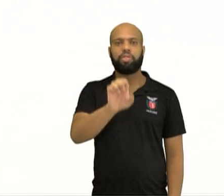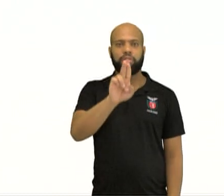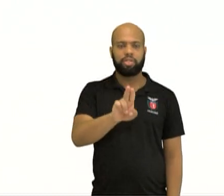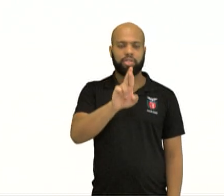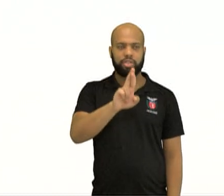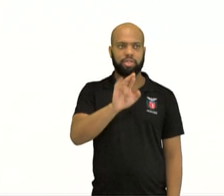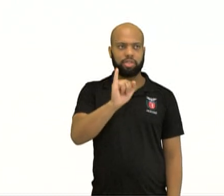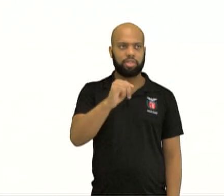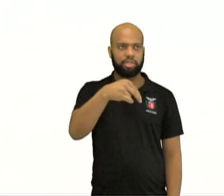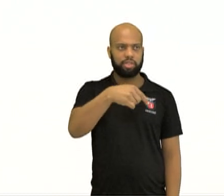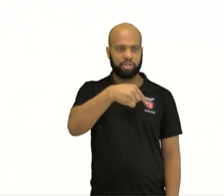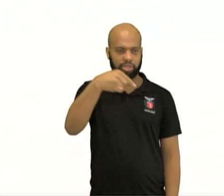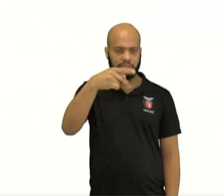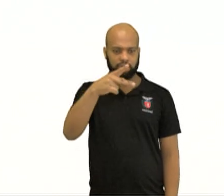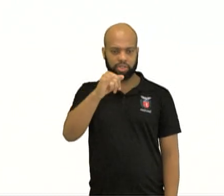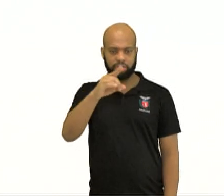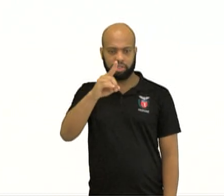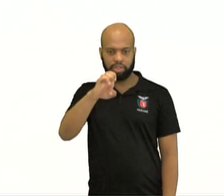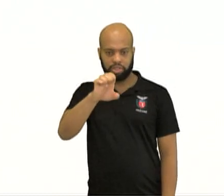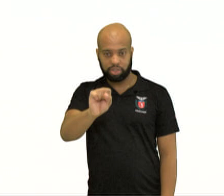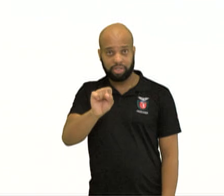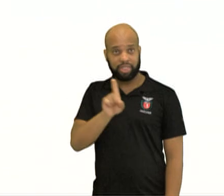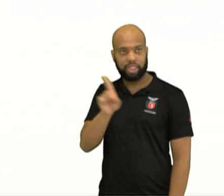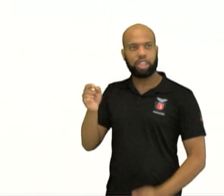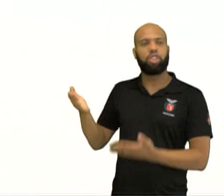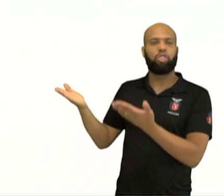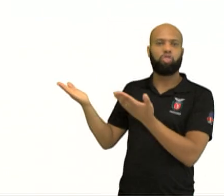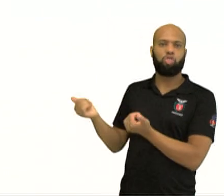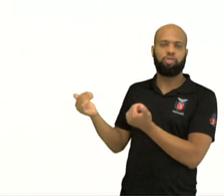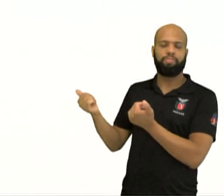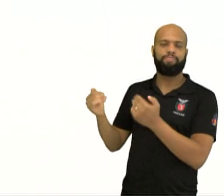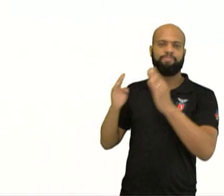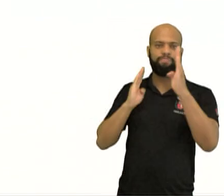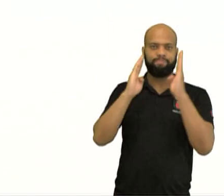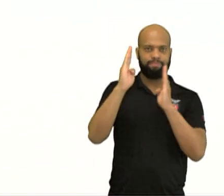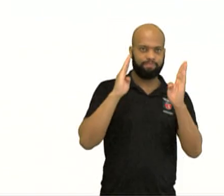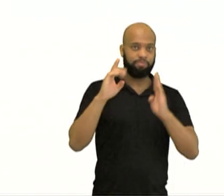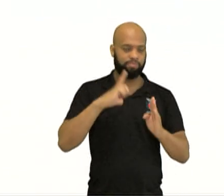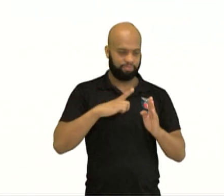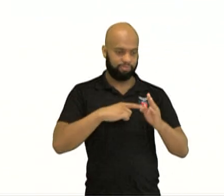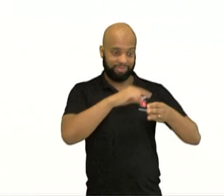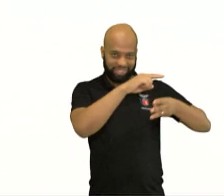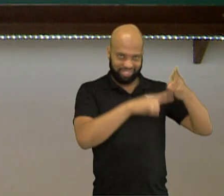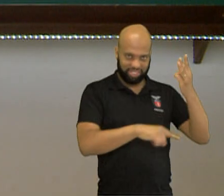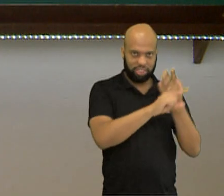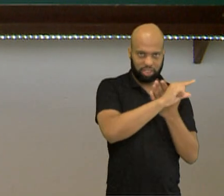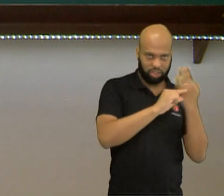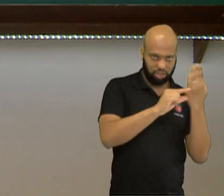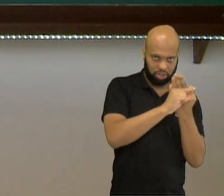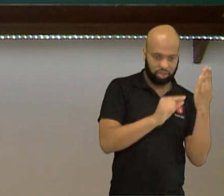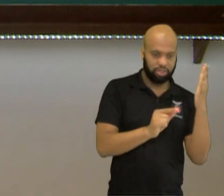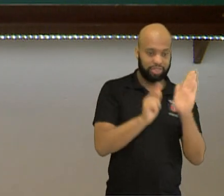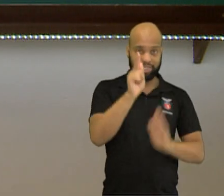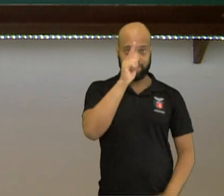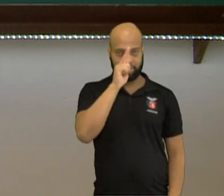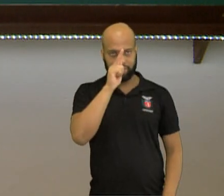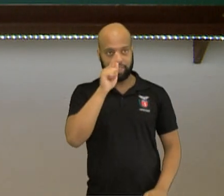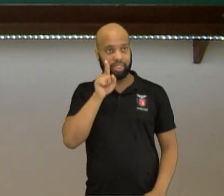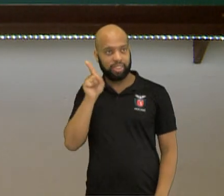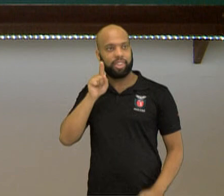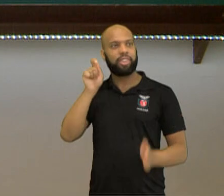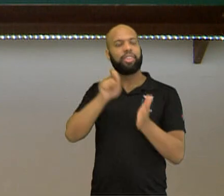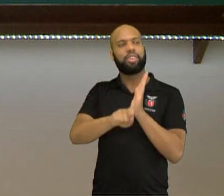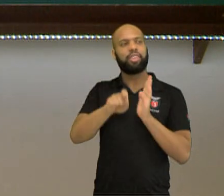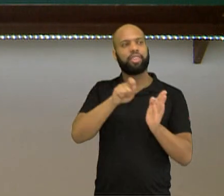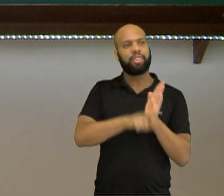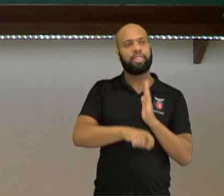Eurípides era o mais jovem dos 3 autores gregos, né? Ele escreveu cerca